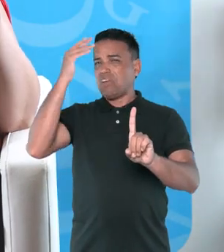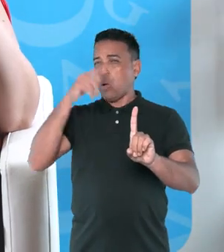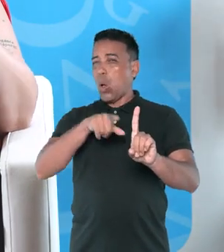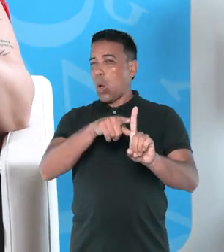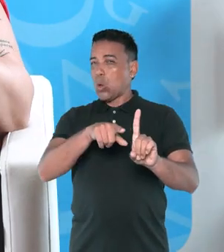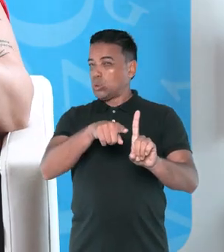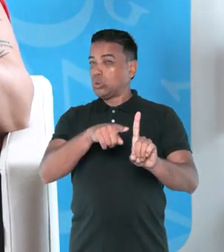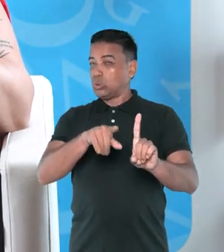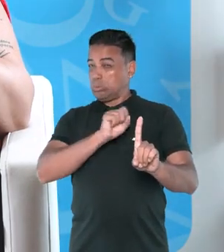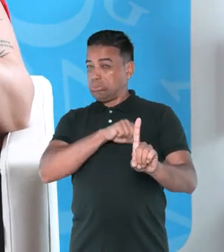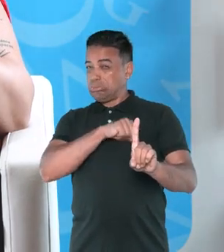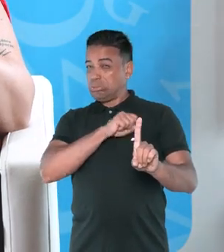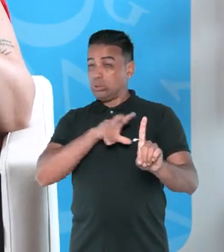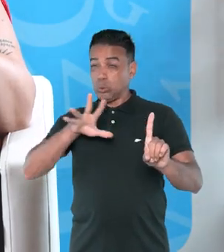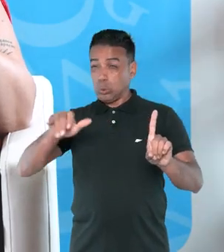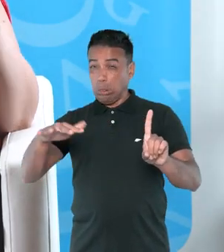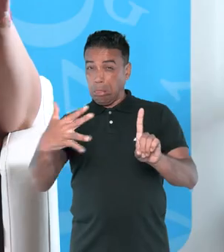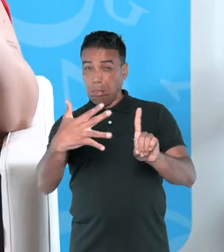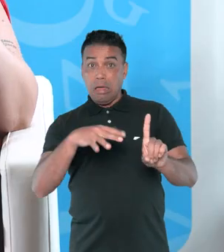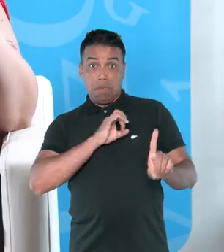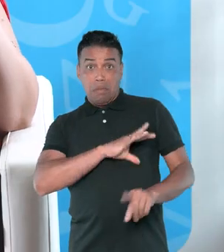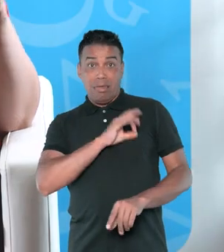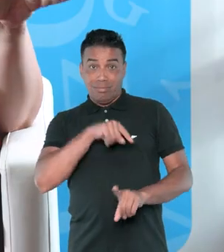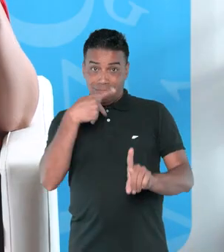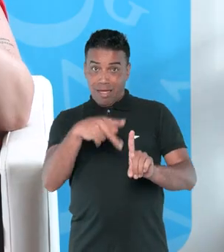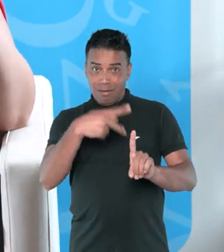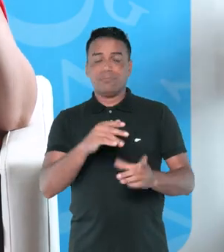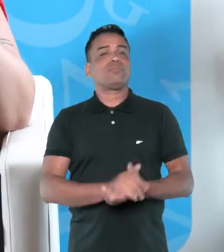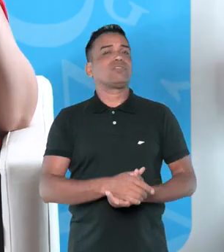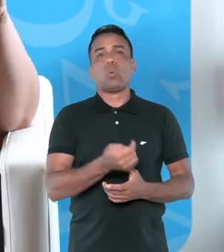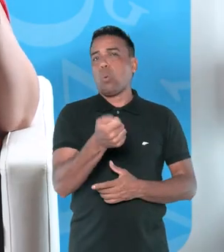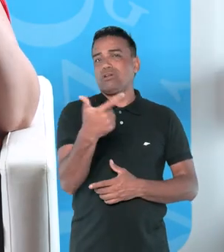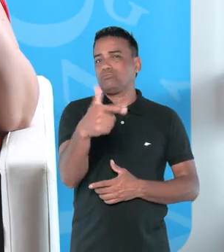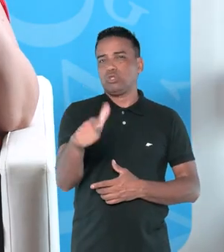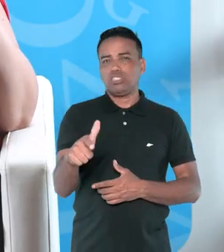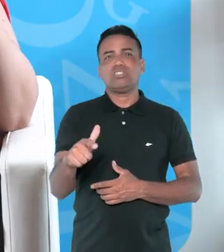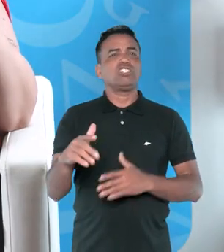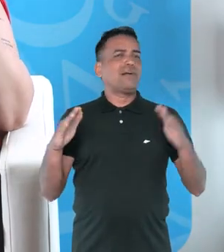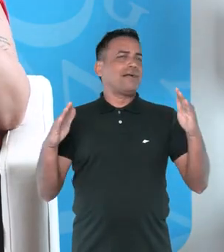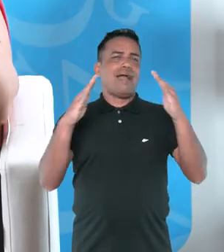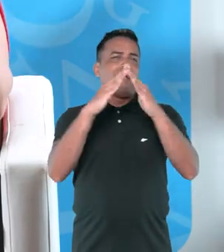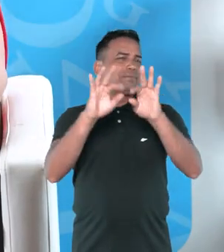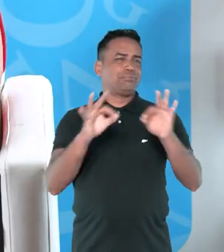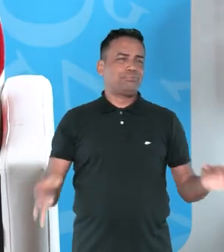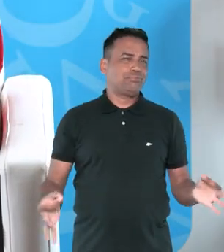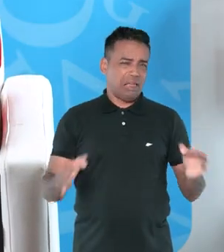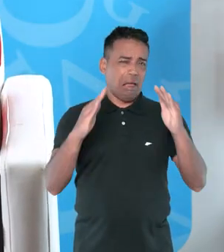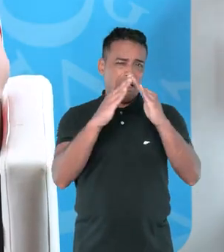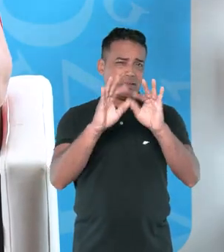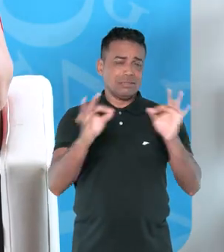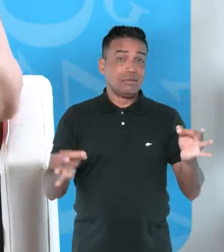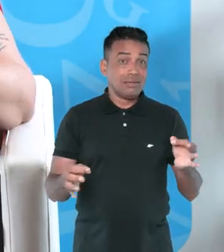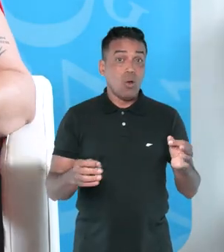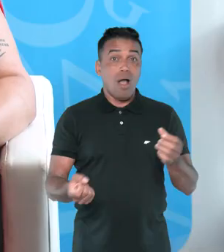E Almofala não tinha quase nada, tinha umas casinhas de taipa. E aí um dia alguns